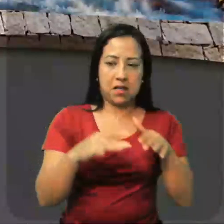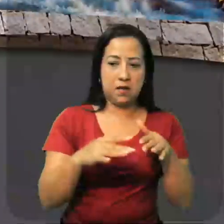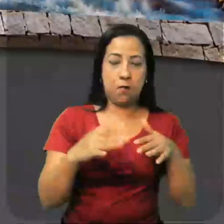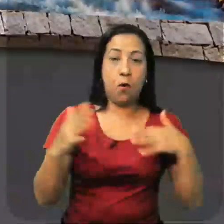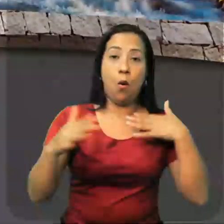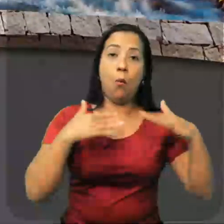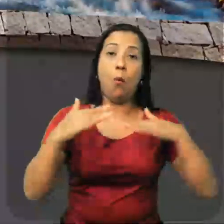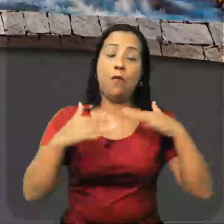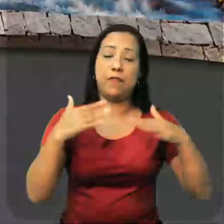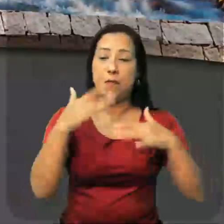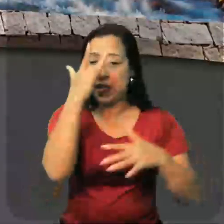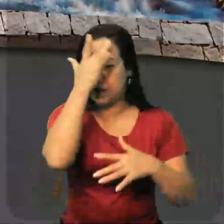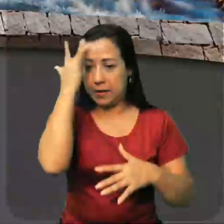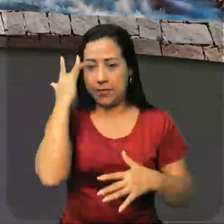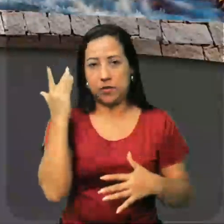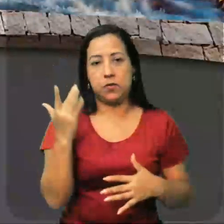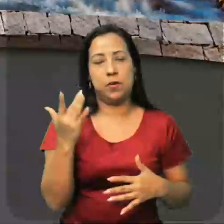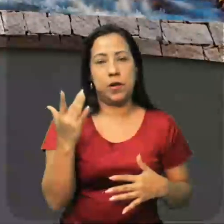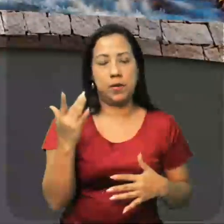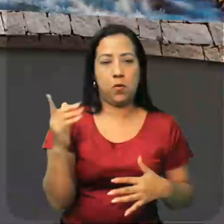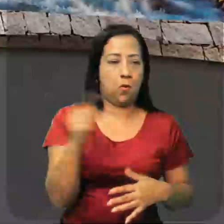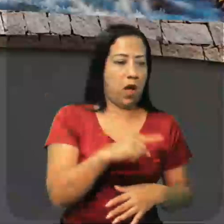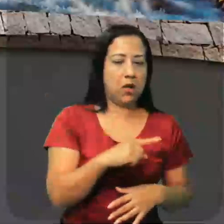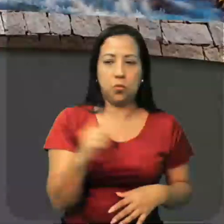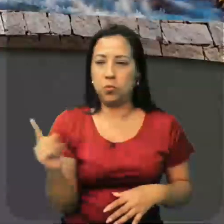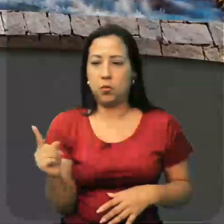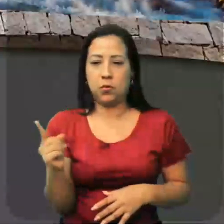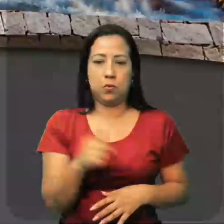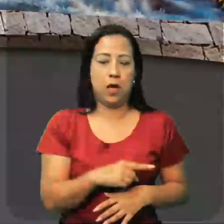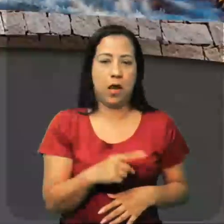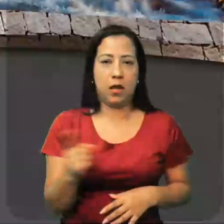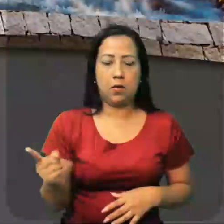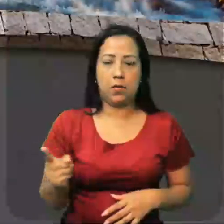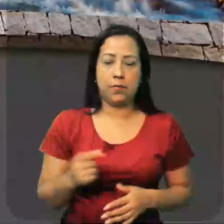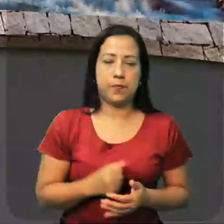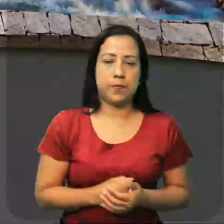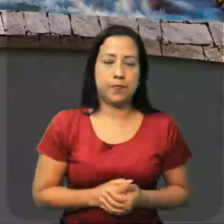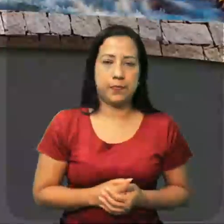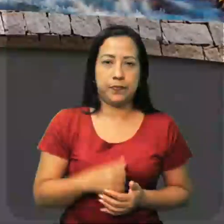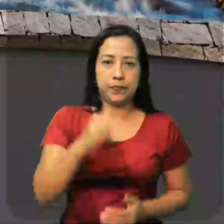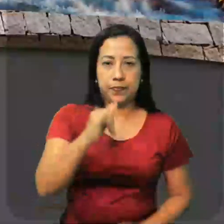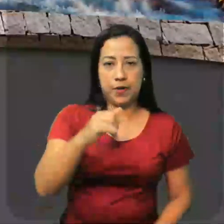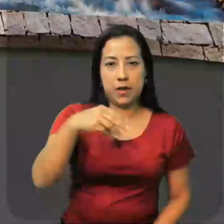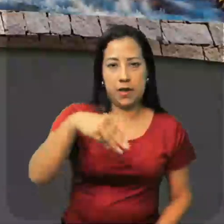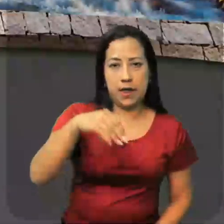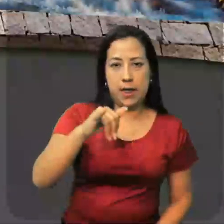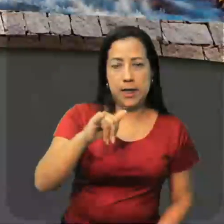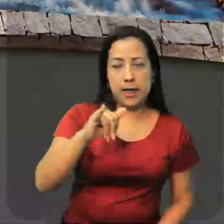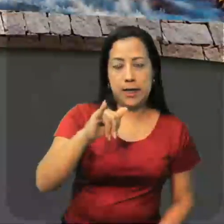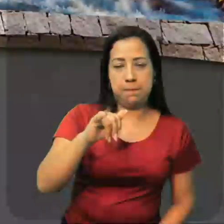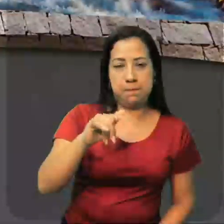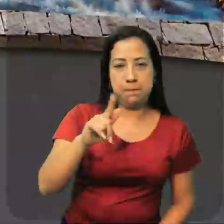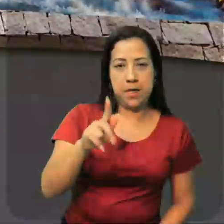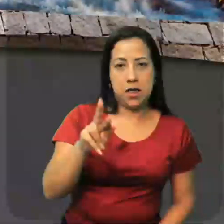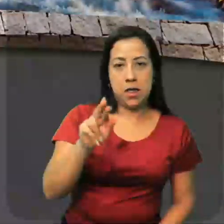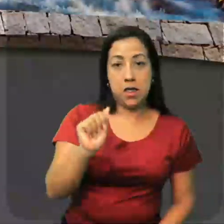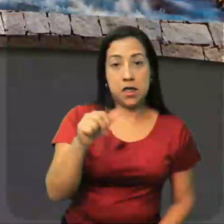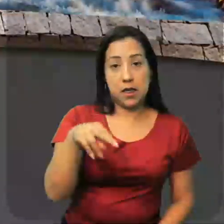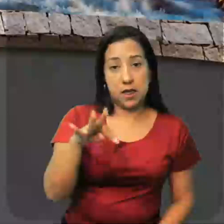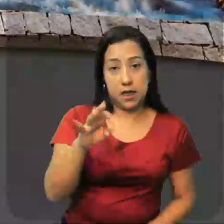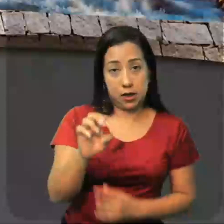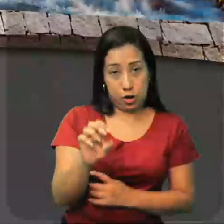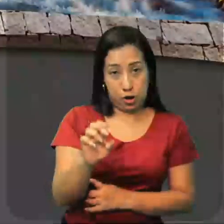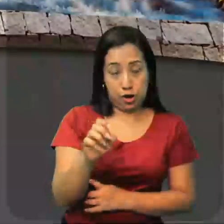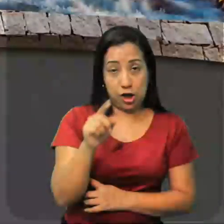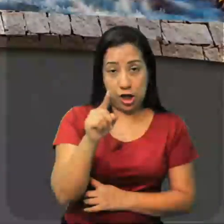certo? Portanto, imigrante é quando você entra, imigrante é quando você entra.